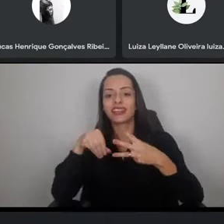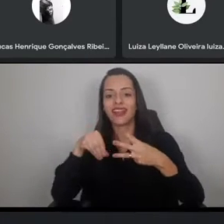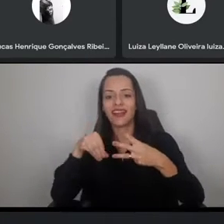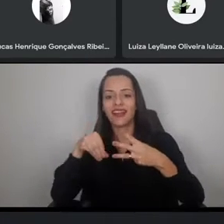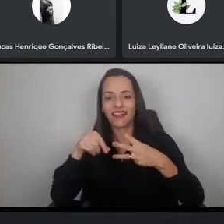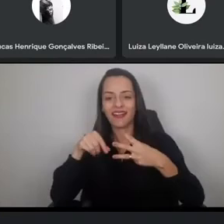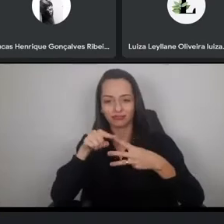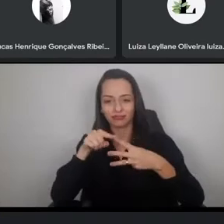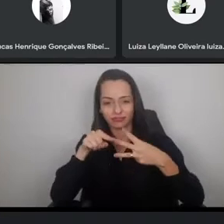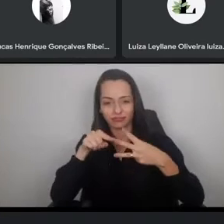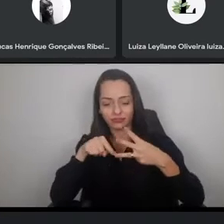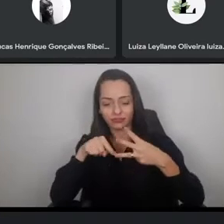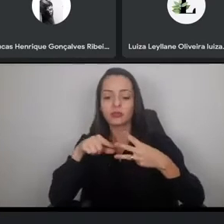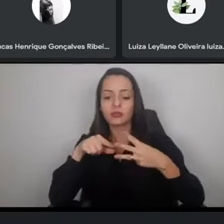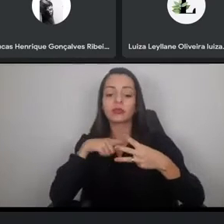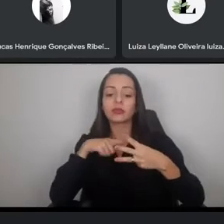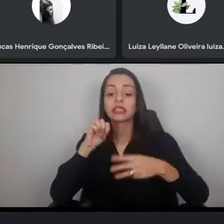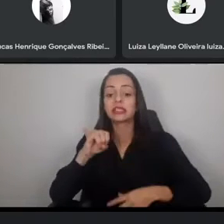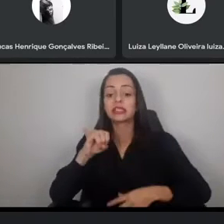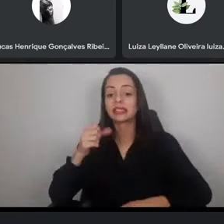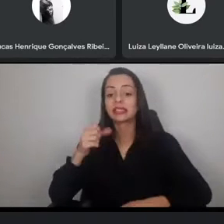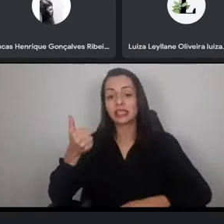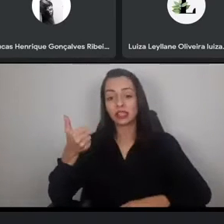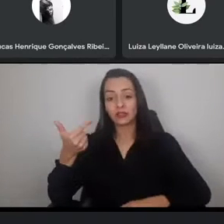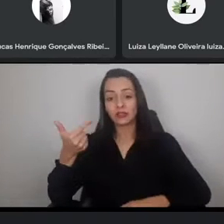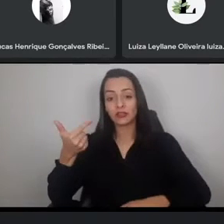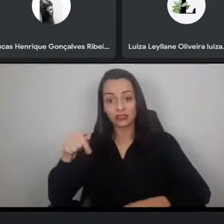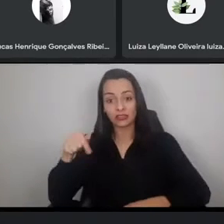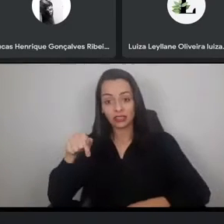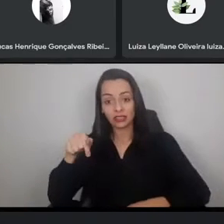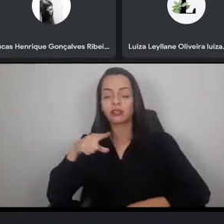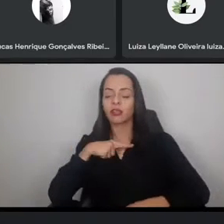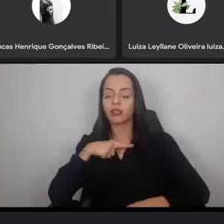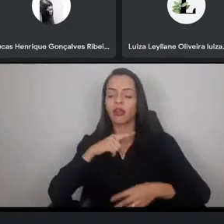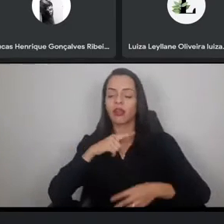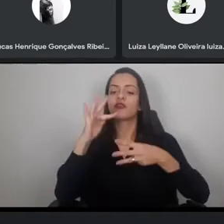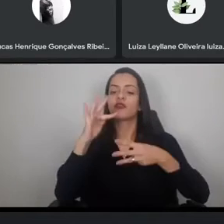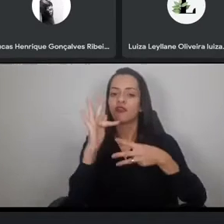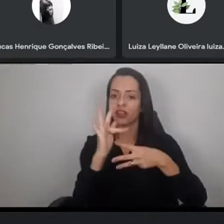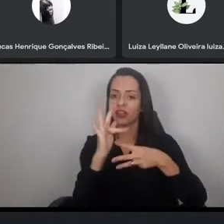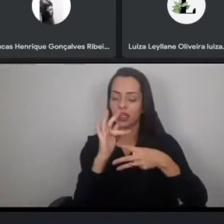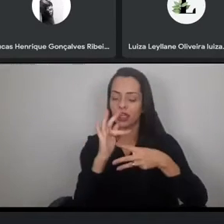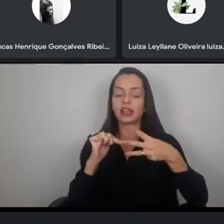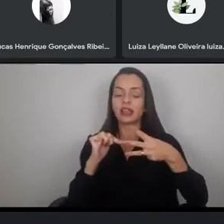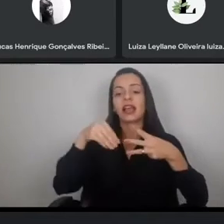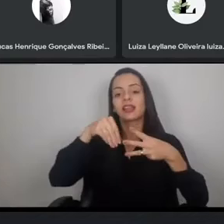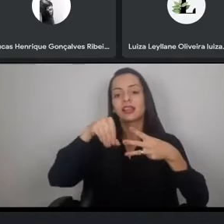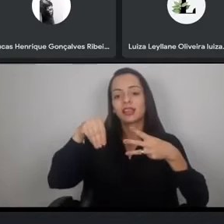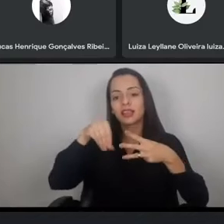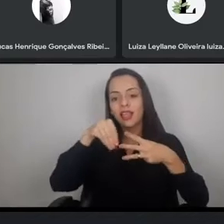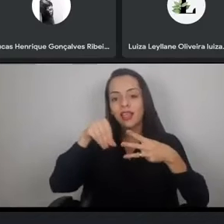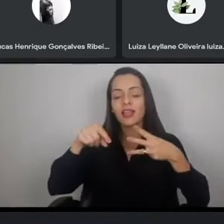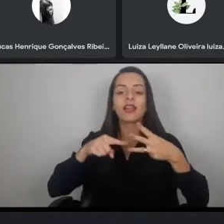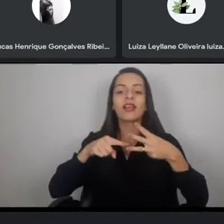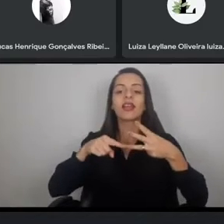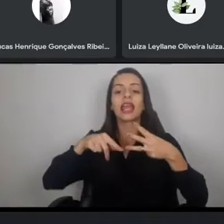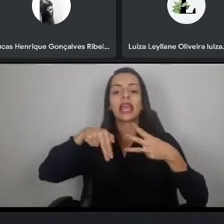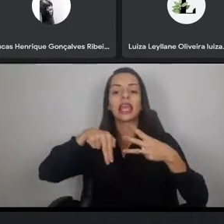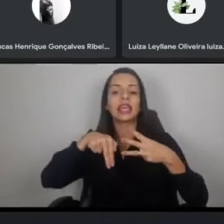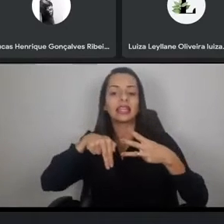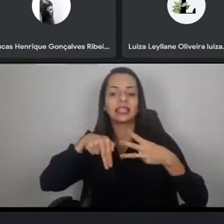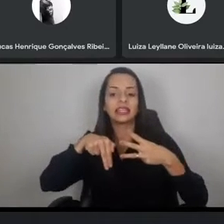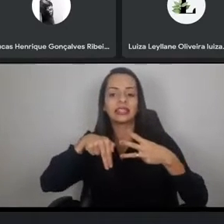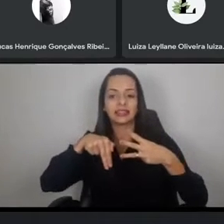fase neutro, vamos ter o fio fase, o fio terra e o fio neutro. O que vemos em alguns locais